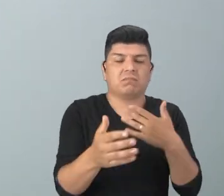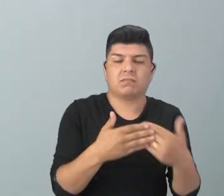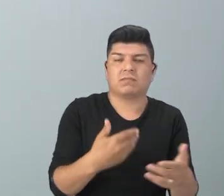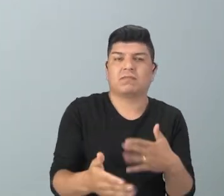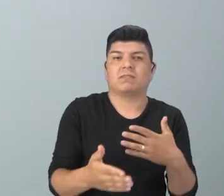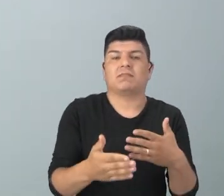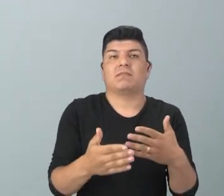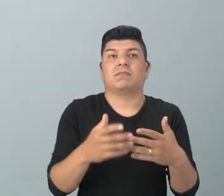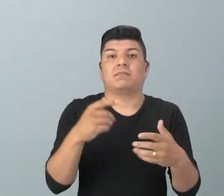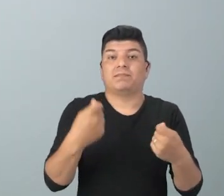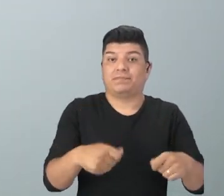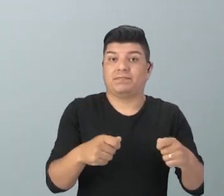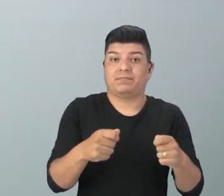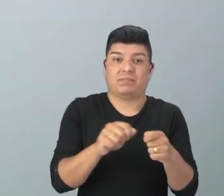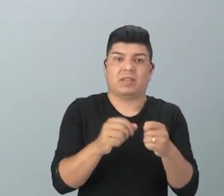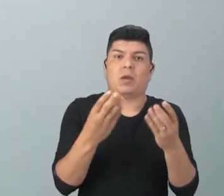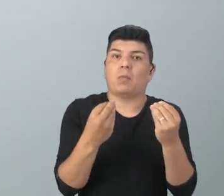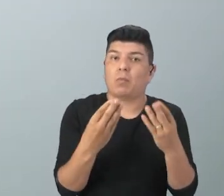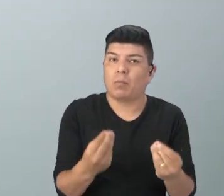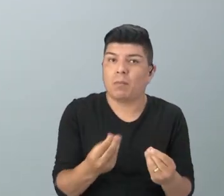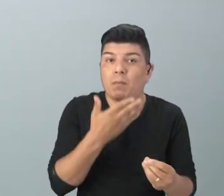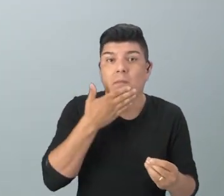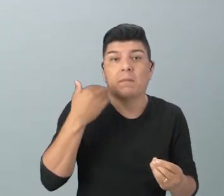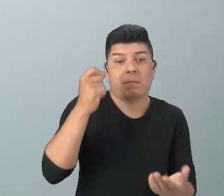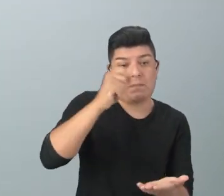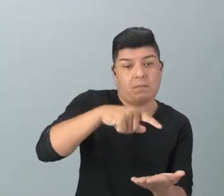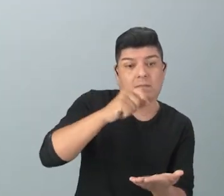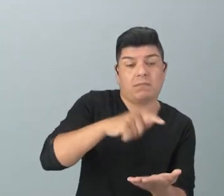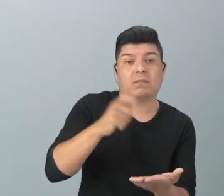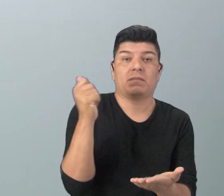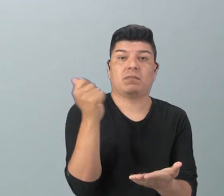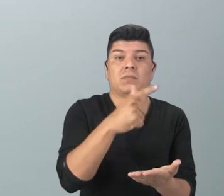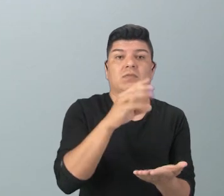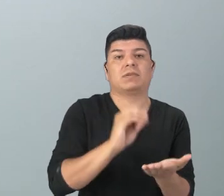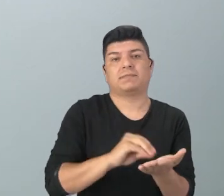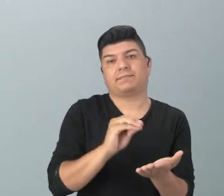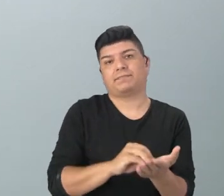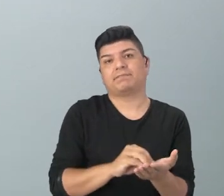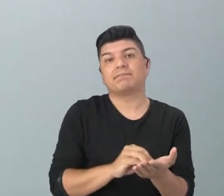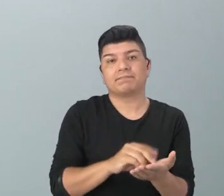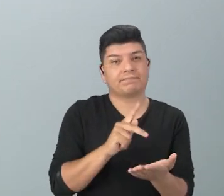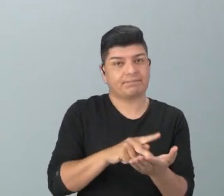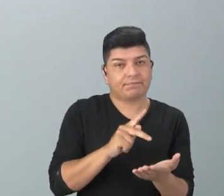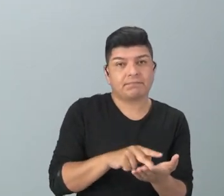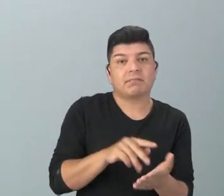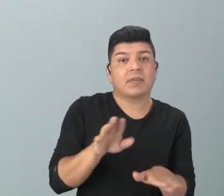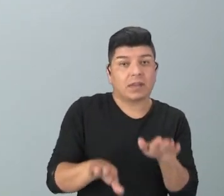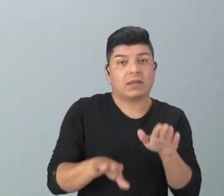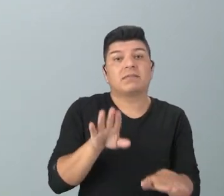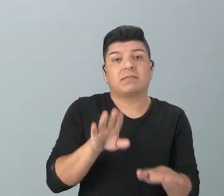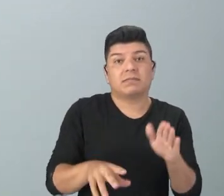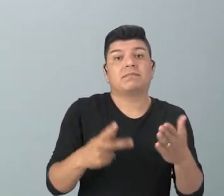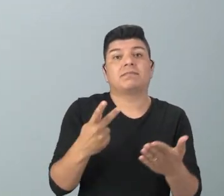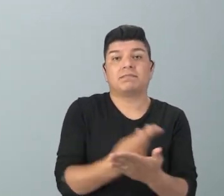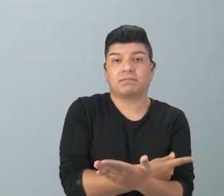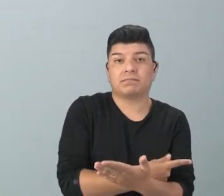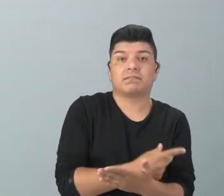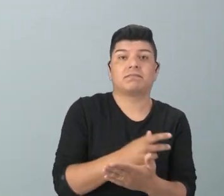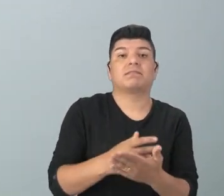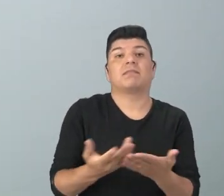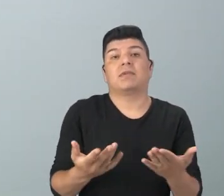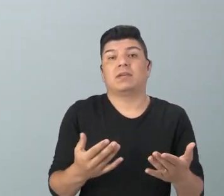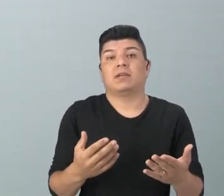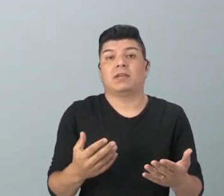que, você não, tem que fazer muito. Melhor sobrar do que faltar. E realmente muitas vezes acontece, inclusive no Natal, Ano